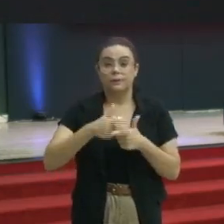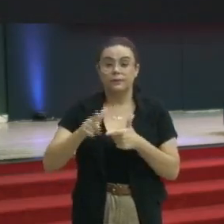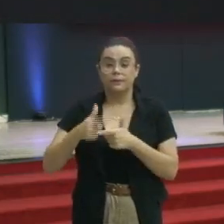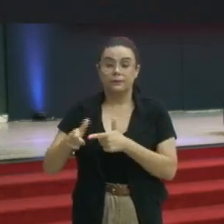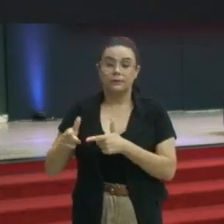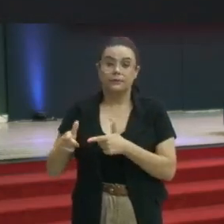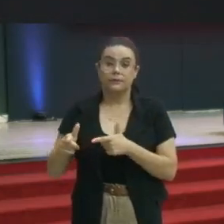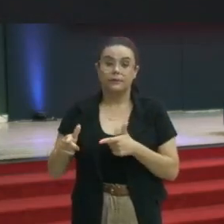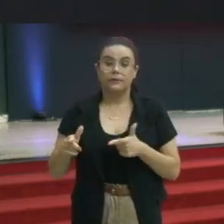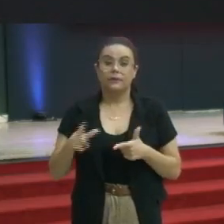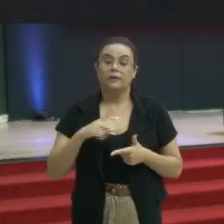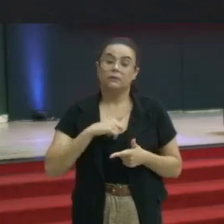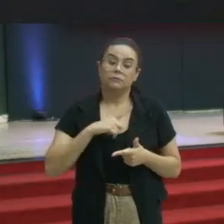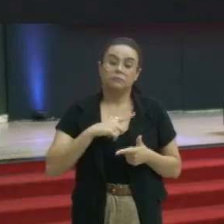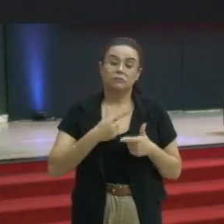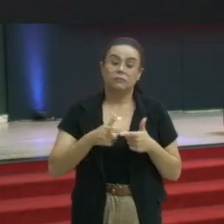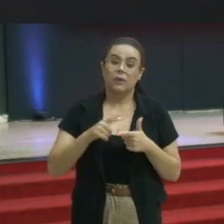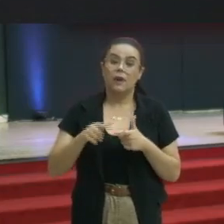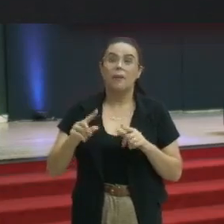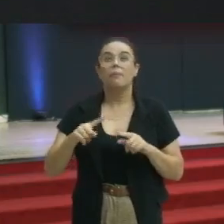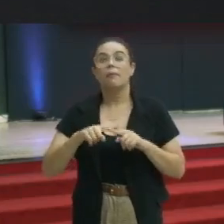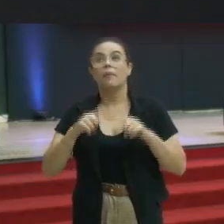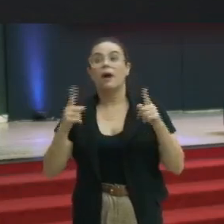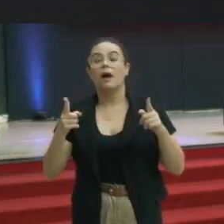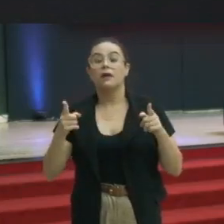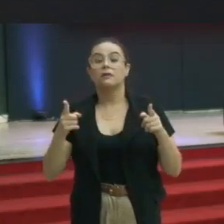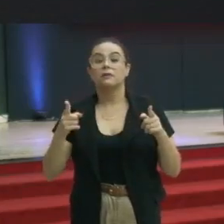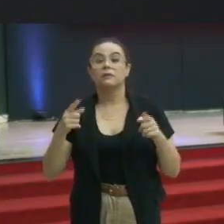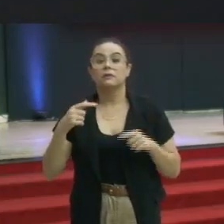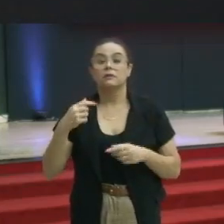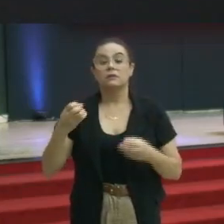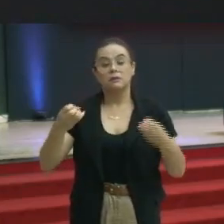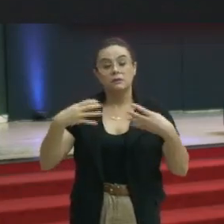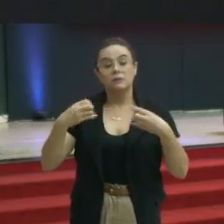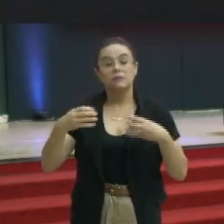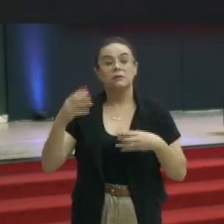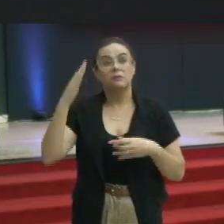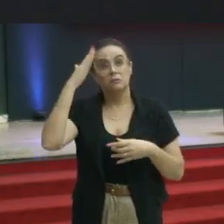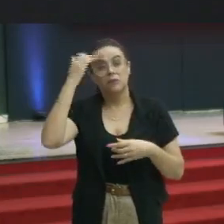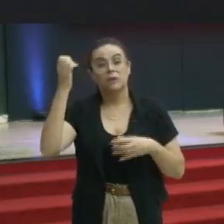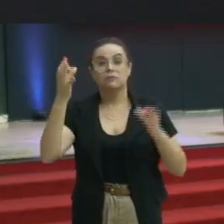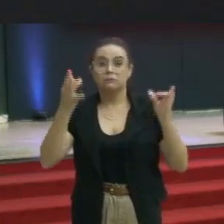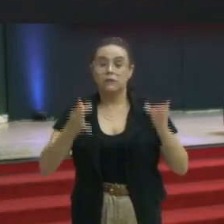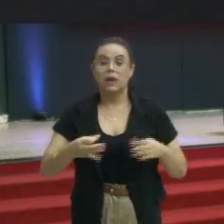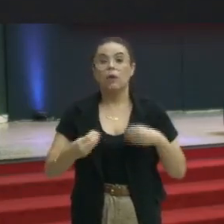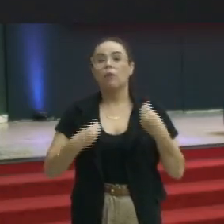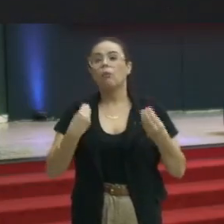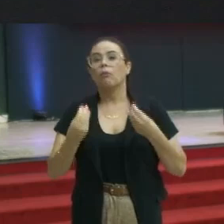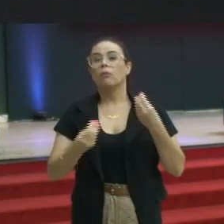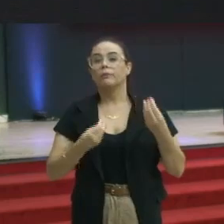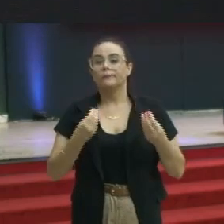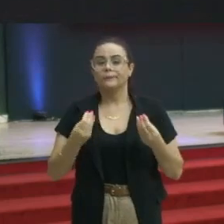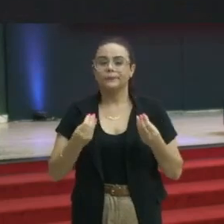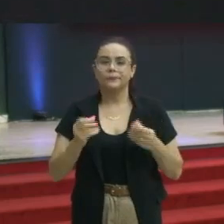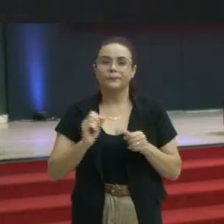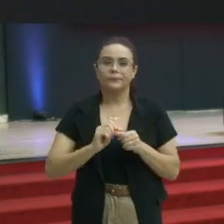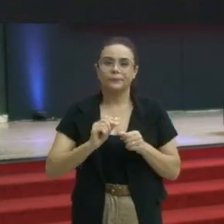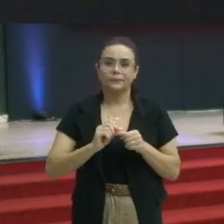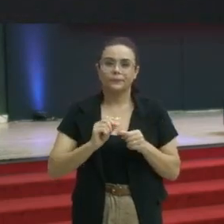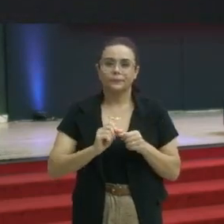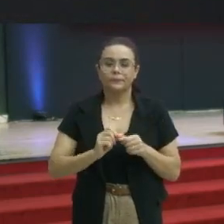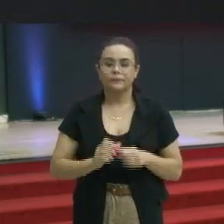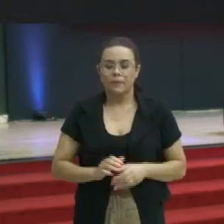lidar com os nossos problemas. Veja o que a Bíblia diz em Romanos capítulo 8, versículo